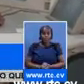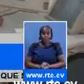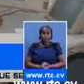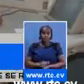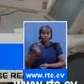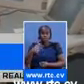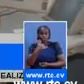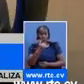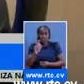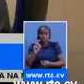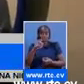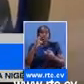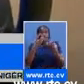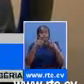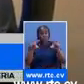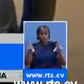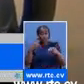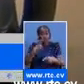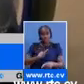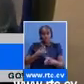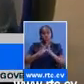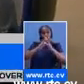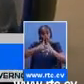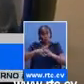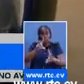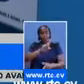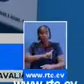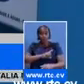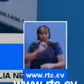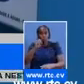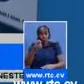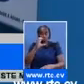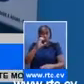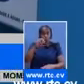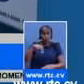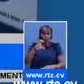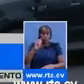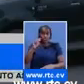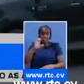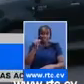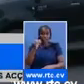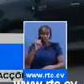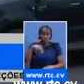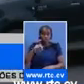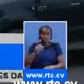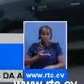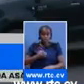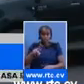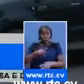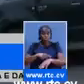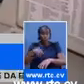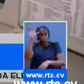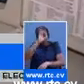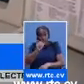constam 23 empresas que vão ser reestruturadas, privatizadas ou concessionadas. No momento em que o governo